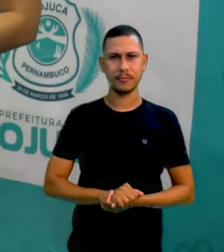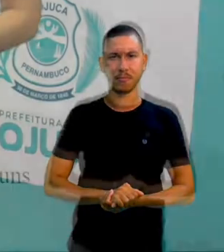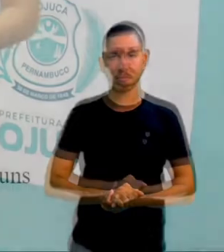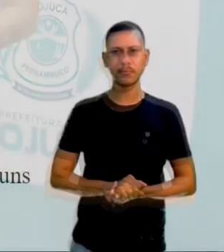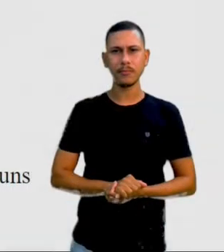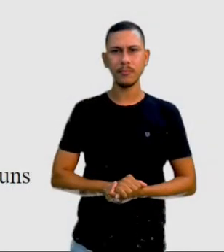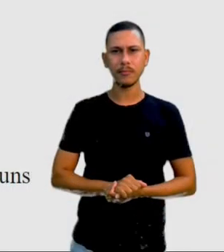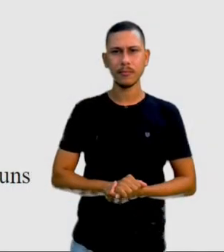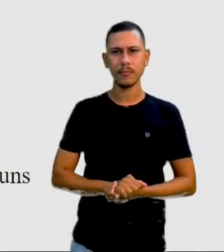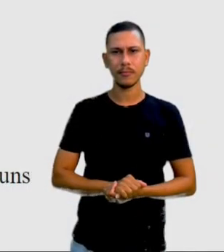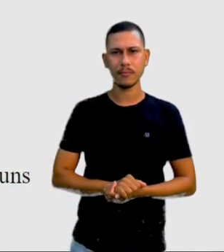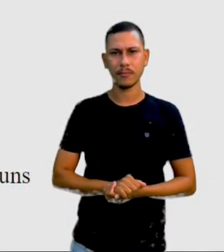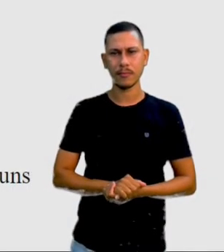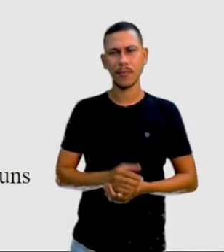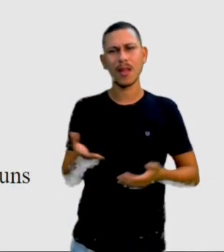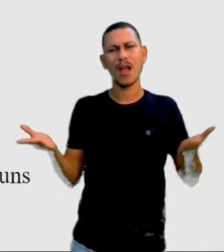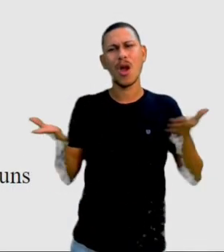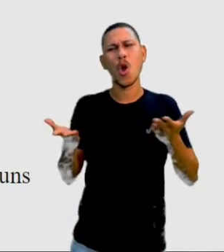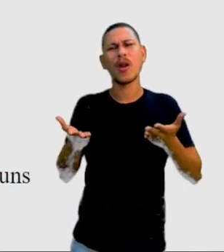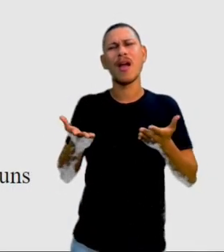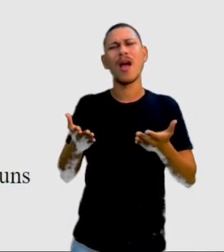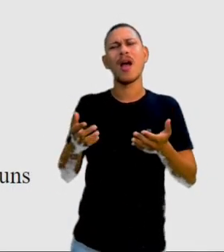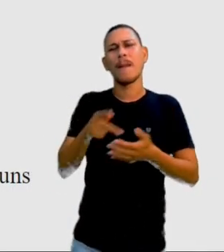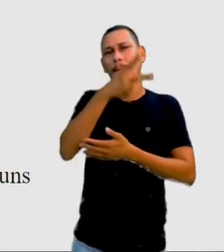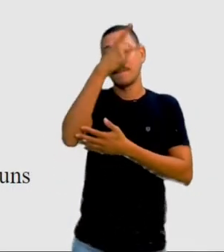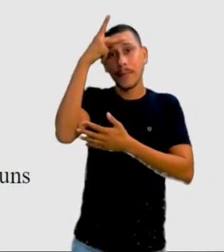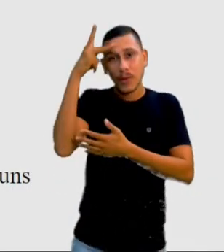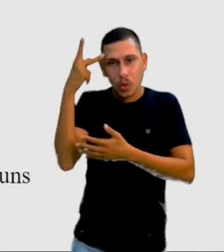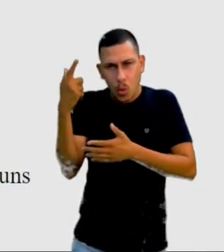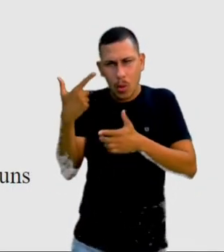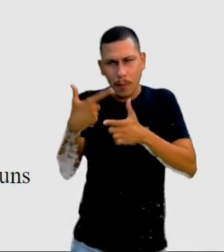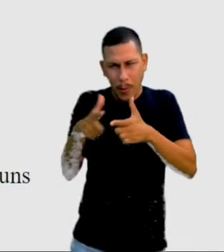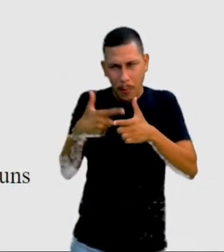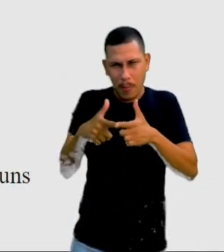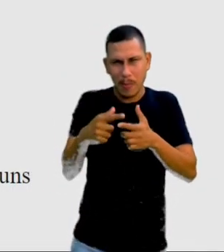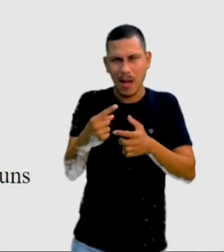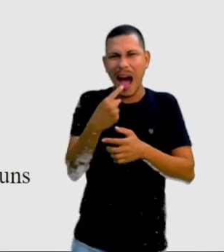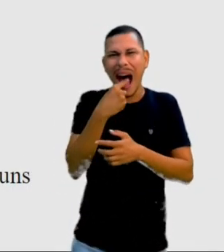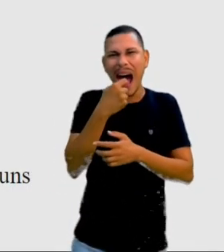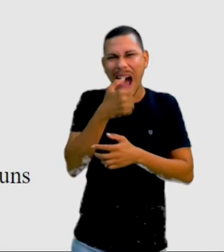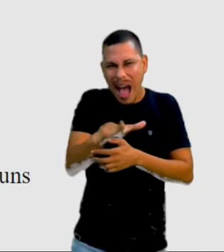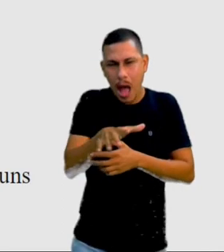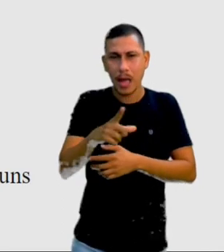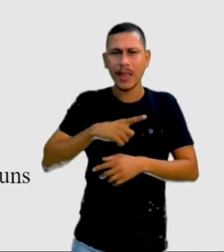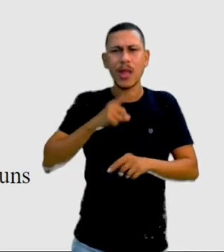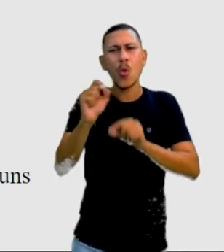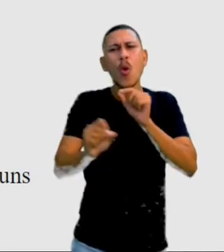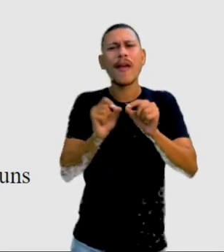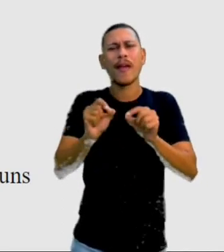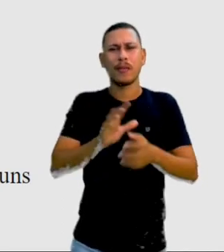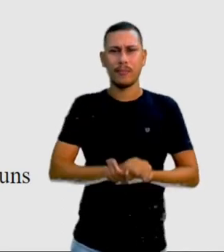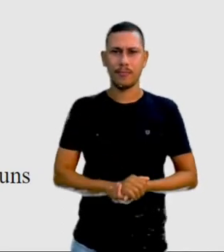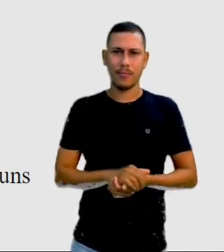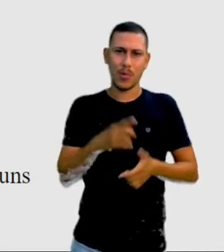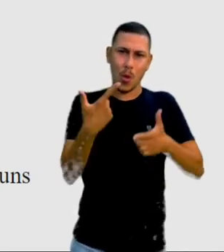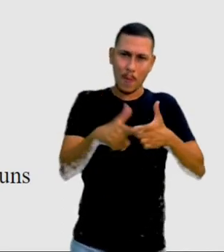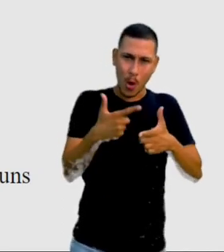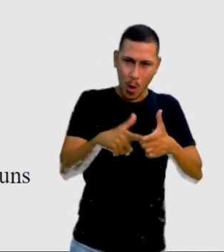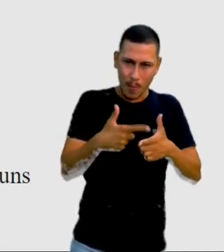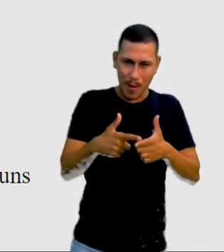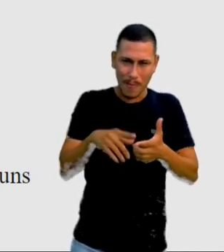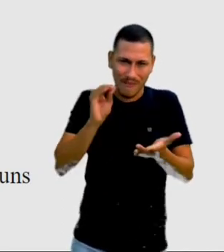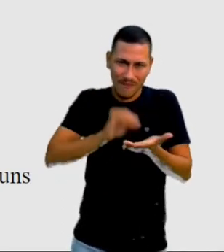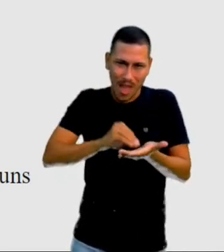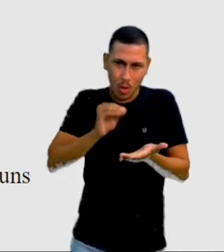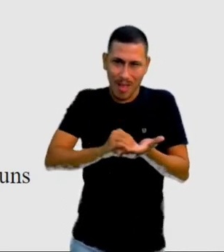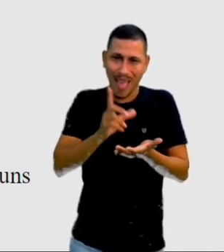E as complicações, né? Bom, são muitas as complicações. Insuficiência renal devido à desidratação, você